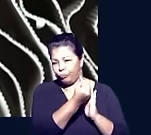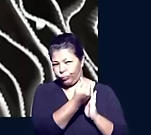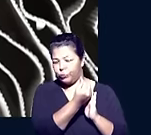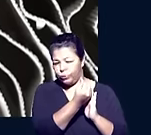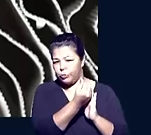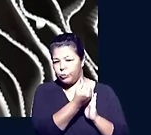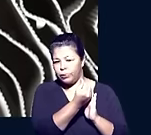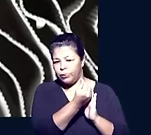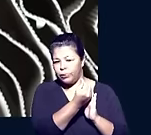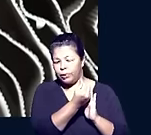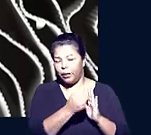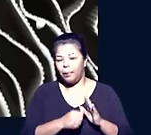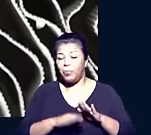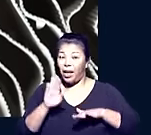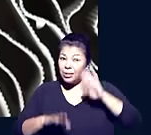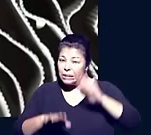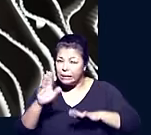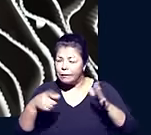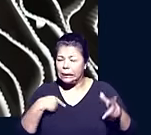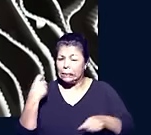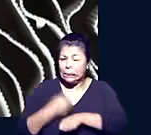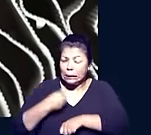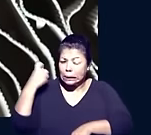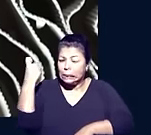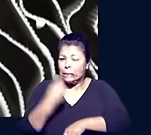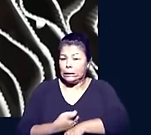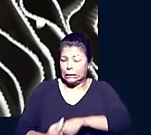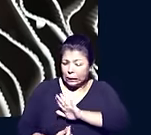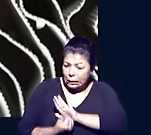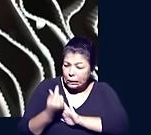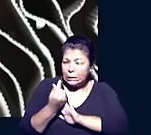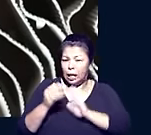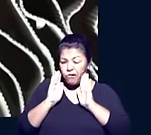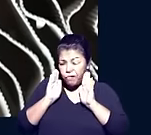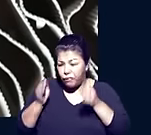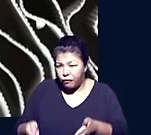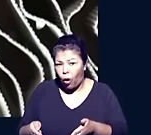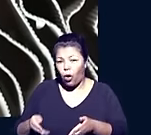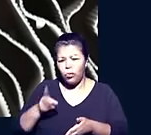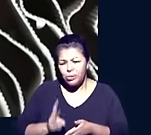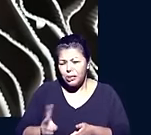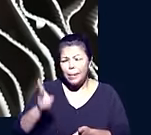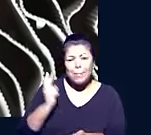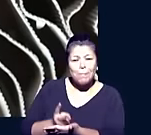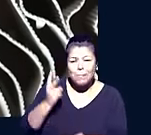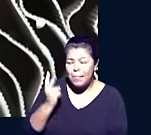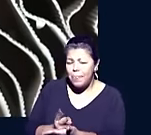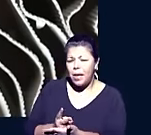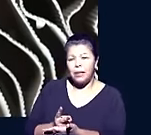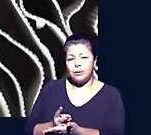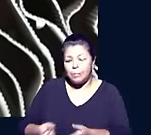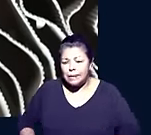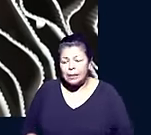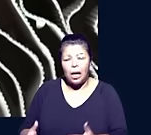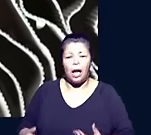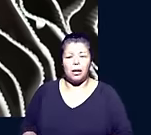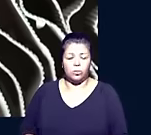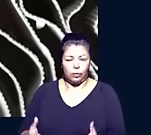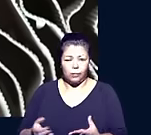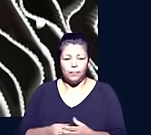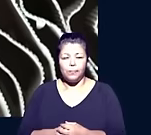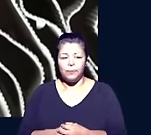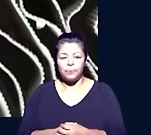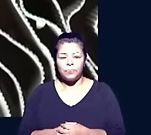orçamentário inado né o ingado com despesas obrigatórias e com com Paulo Guedes até